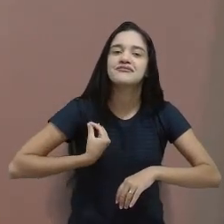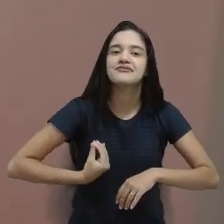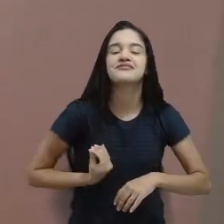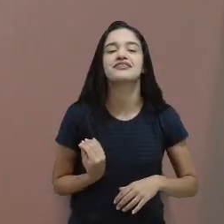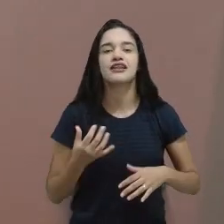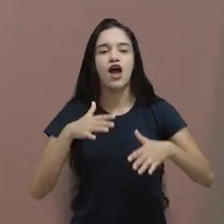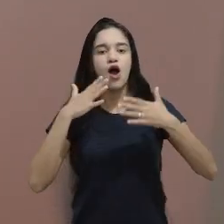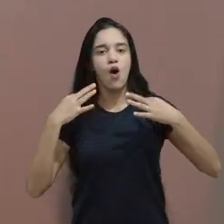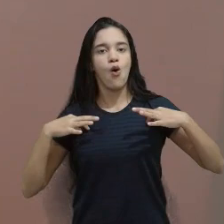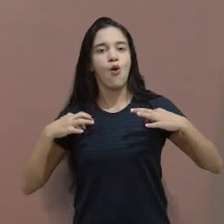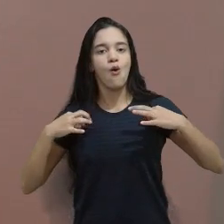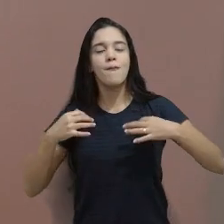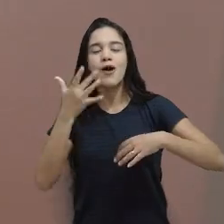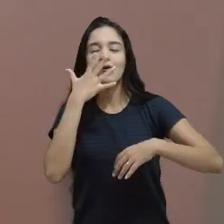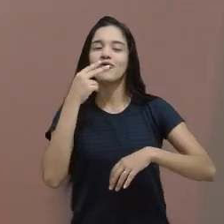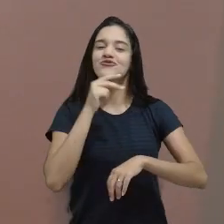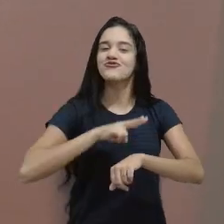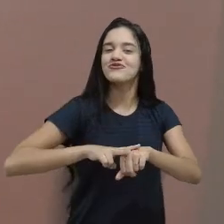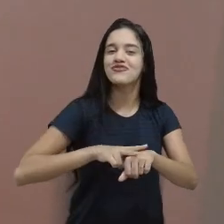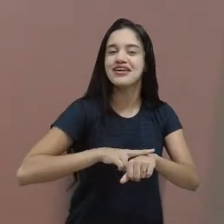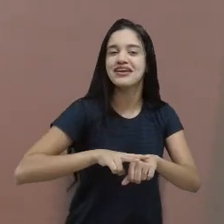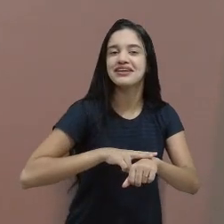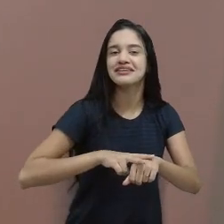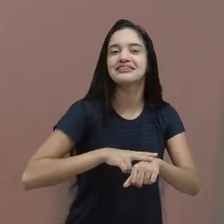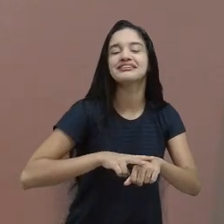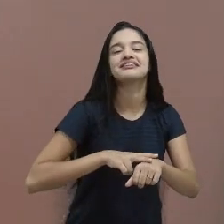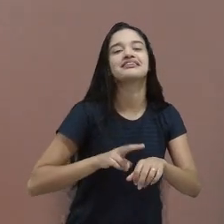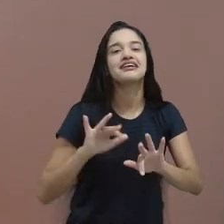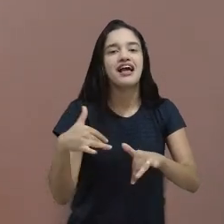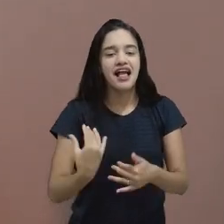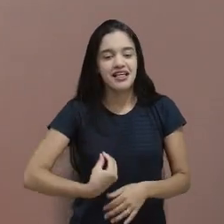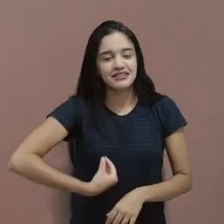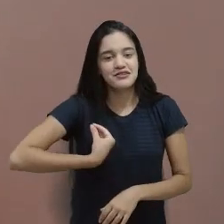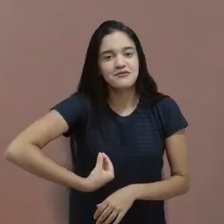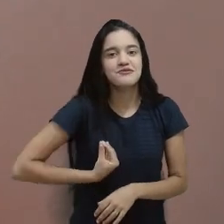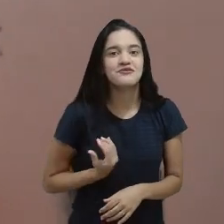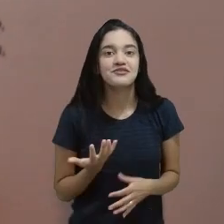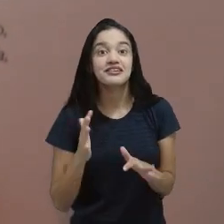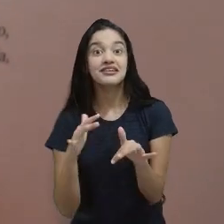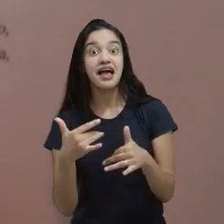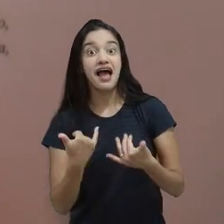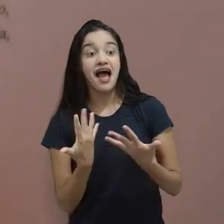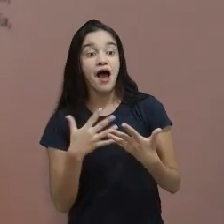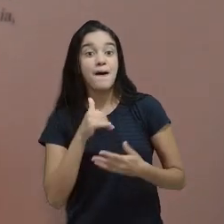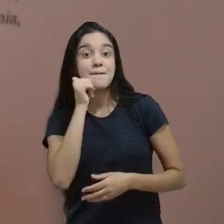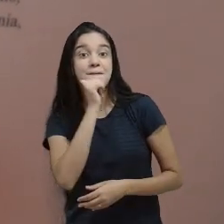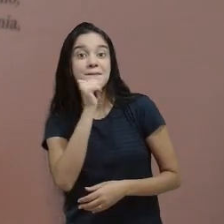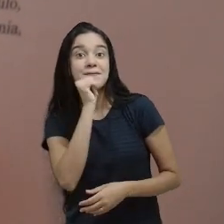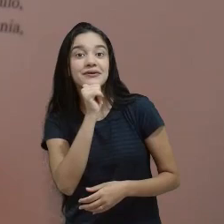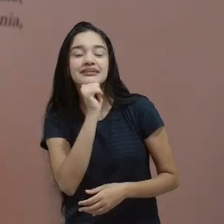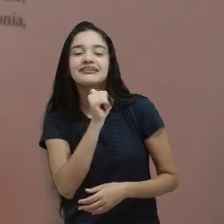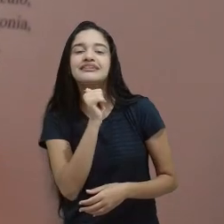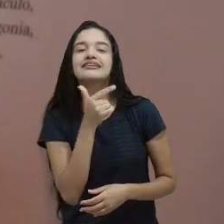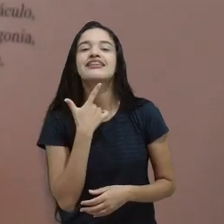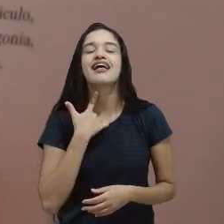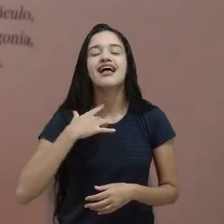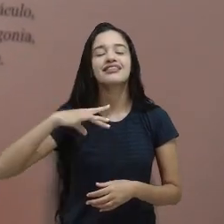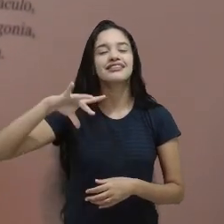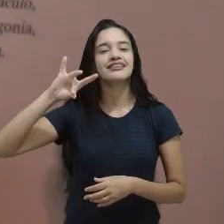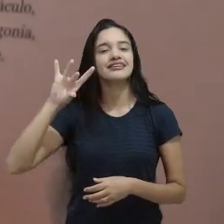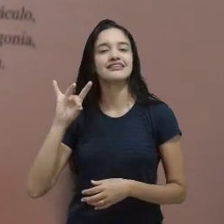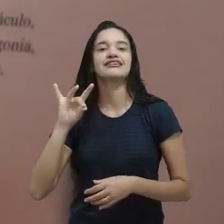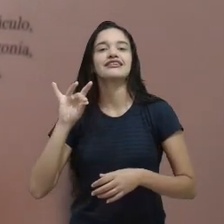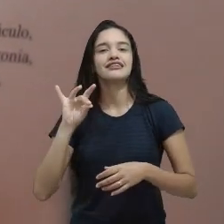de verde. Quanto mais da vida bebe, mais a menina tem sede. Esverdeia os